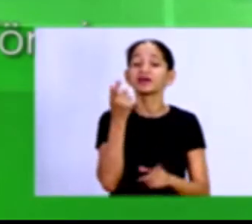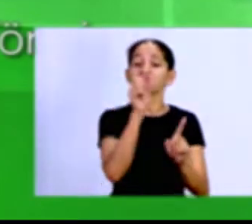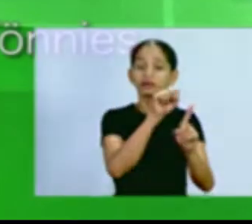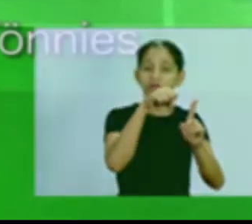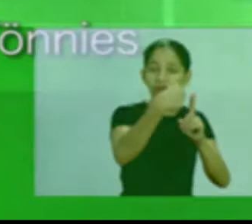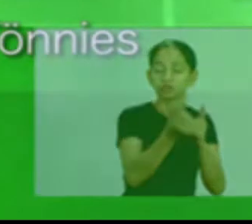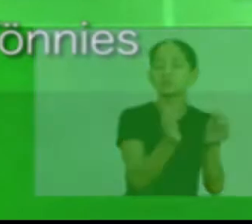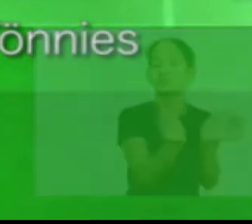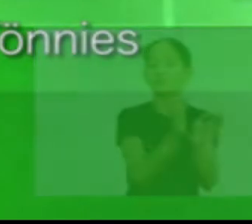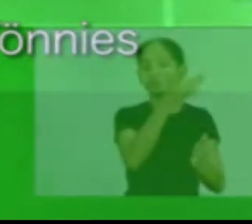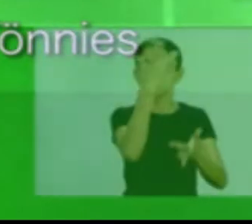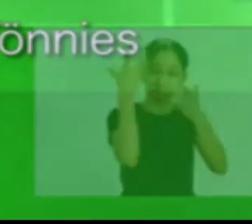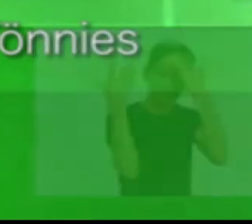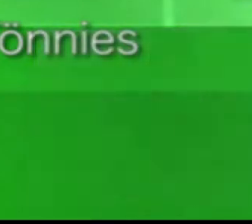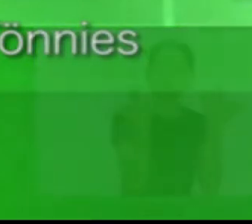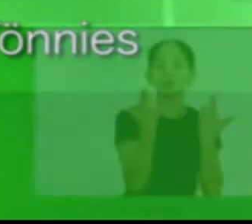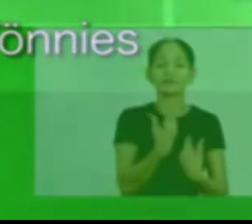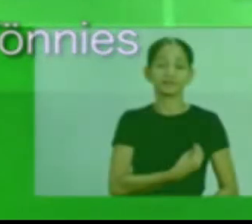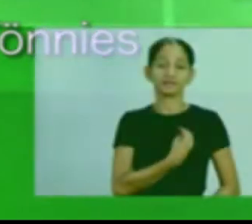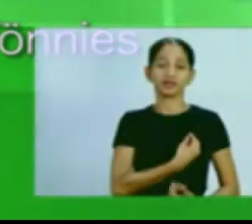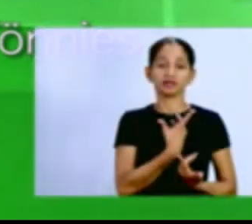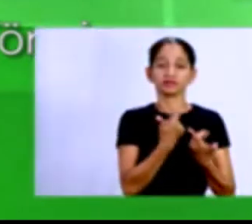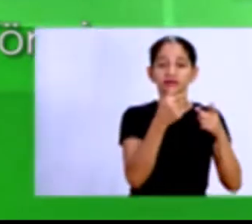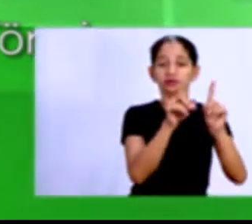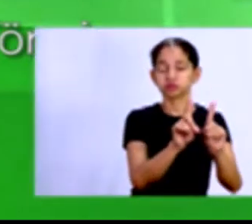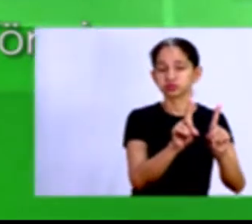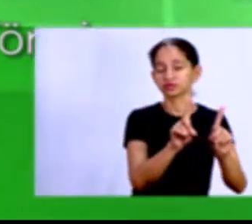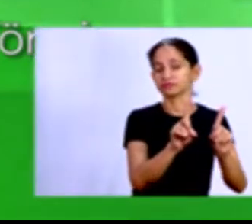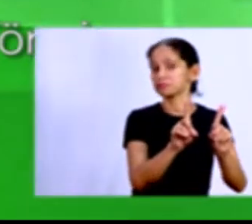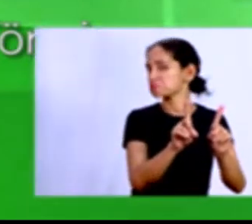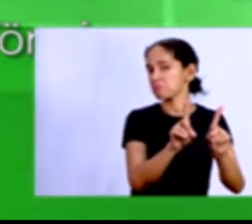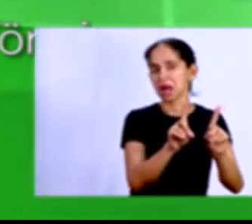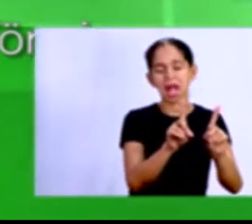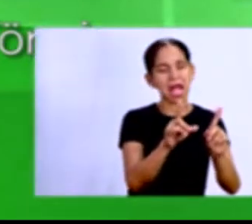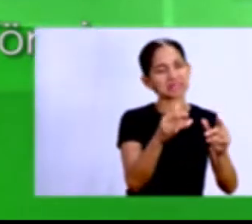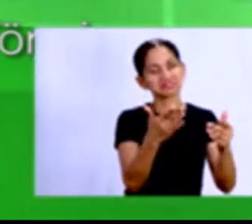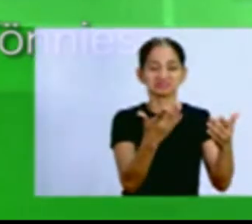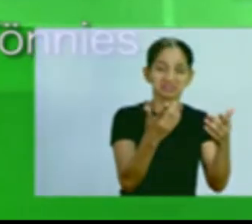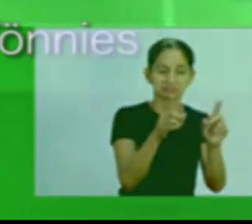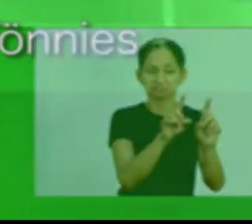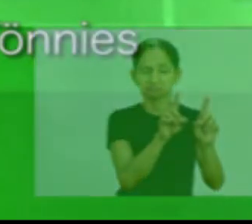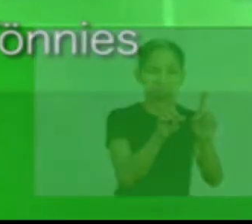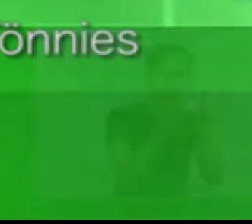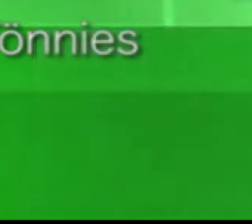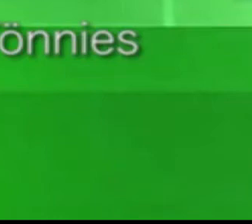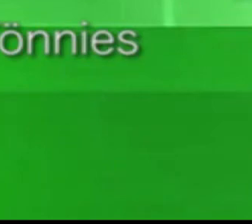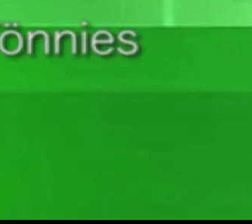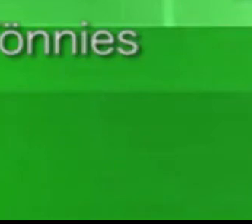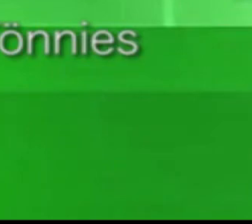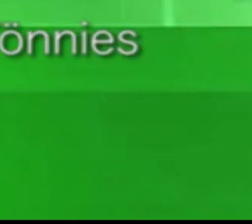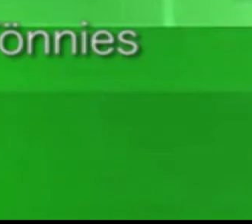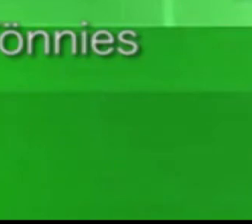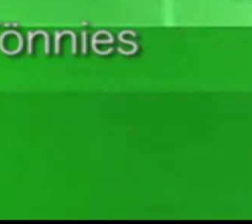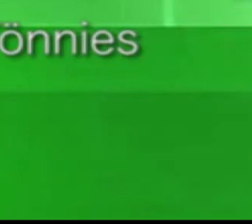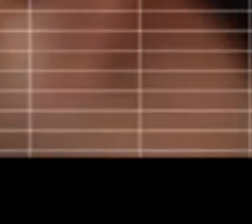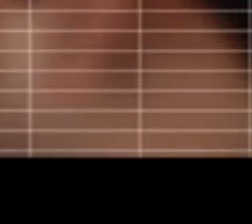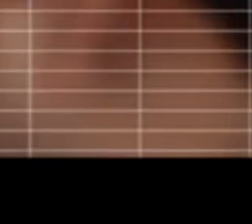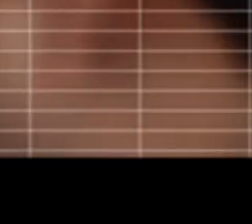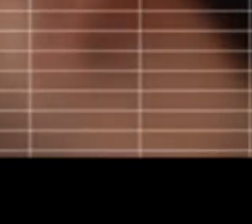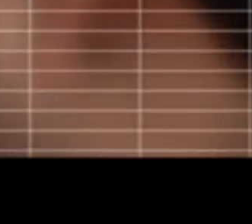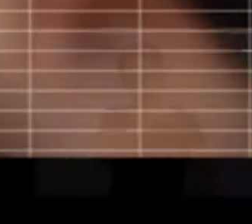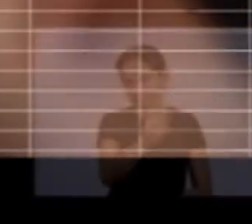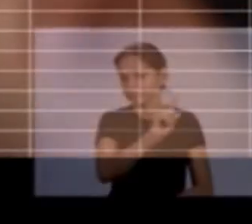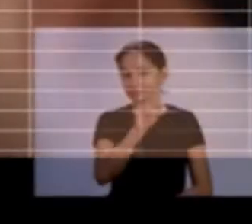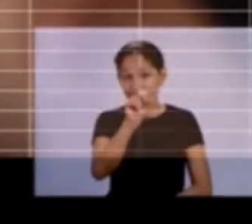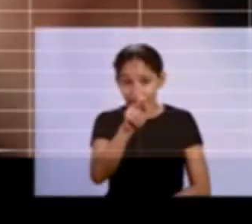grupo humano que vive lado a lado, de modo pacífico, mas seus componentes não estão ligados totalmente. E